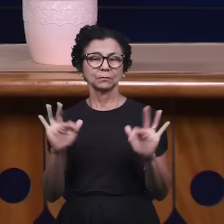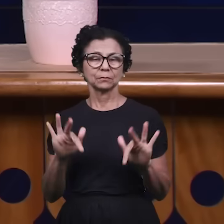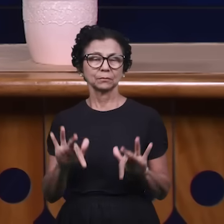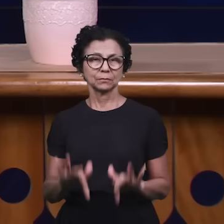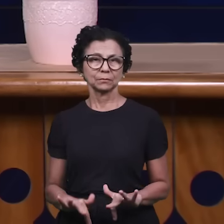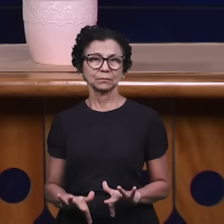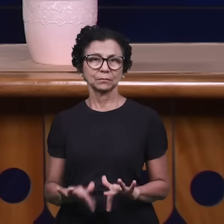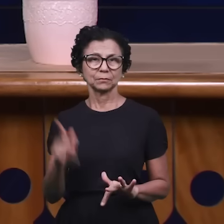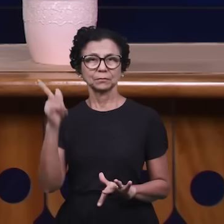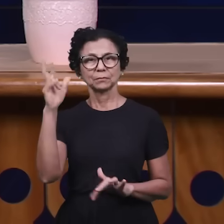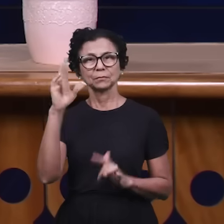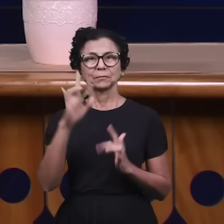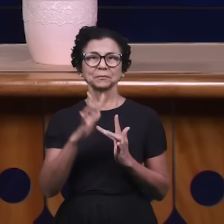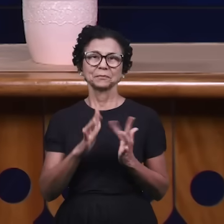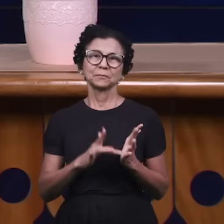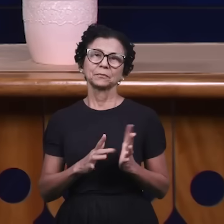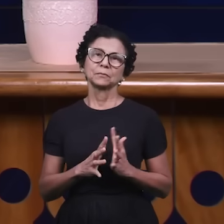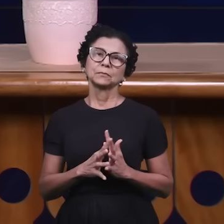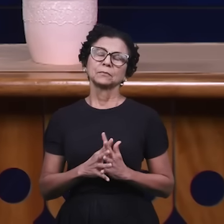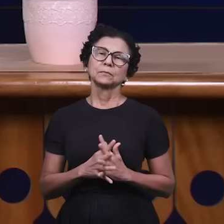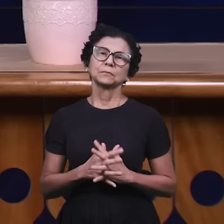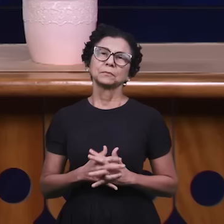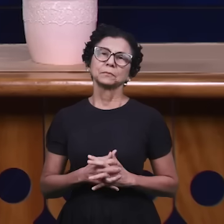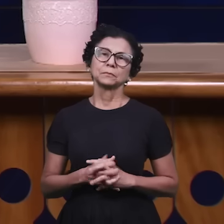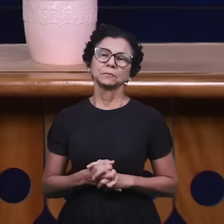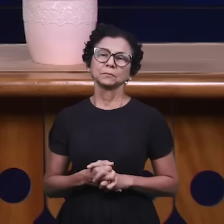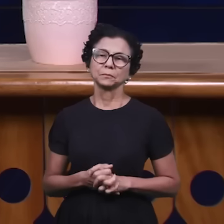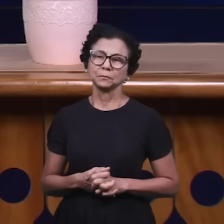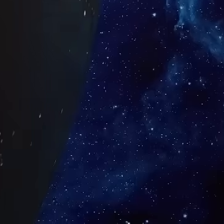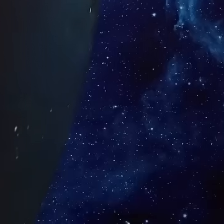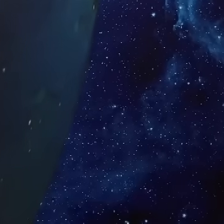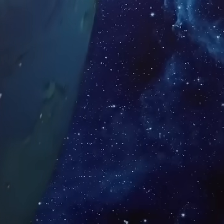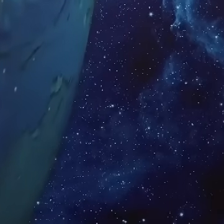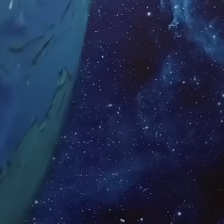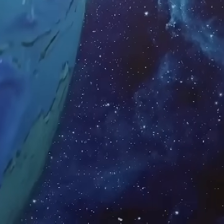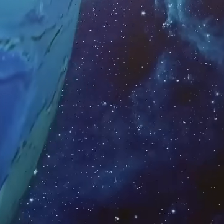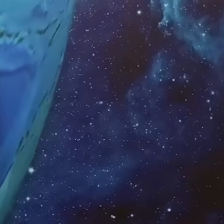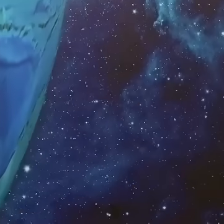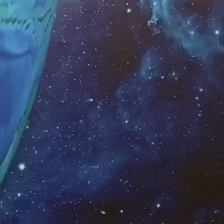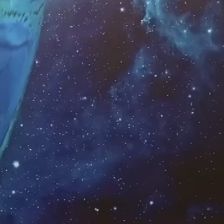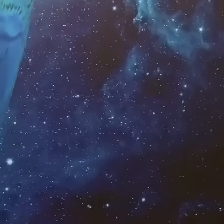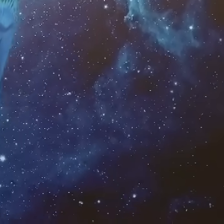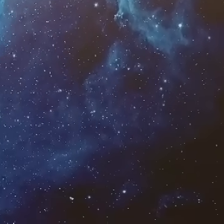Sendo assim, estamos encerrados e a todos, a paz do Senhor Jesus.